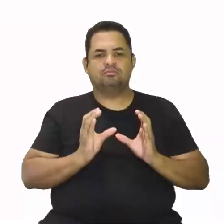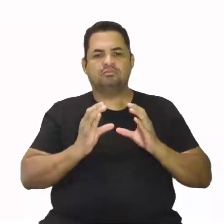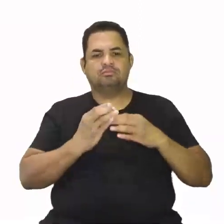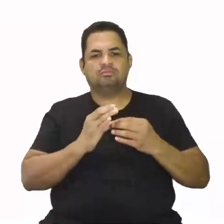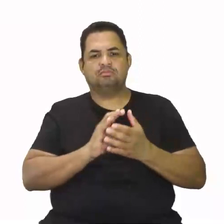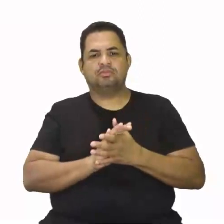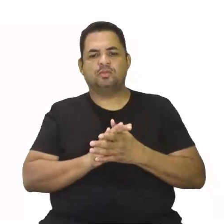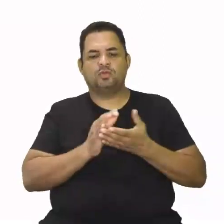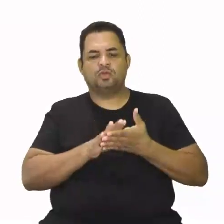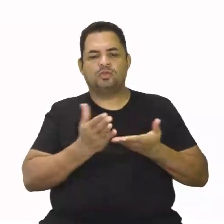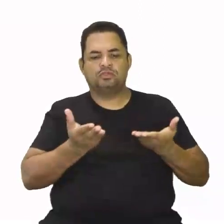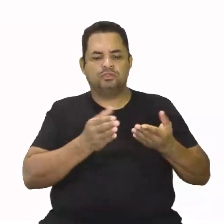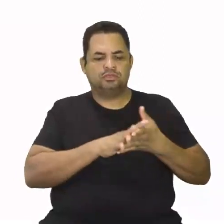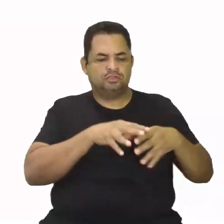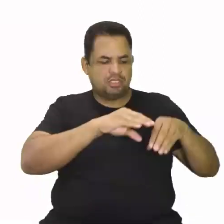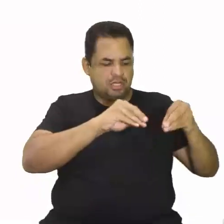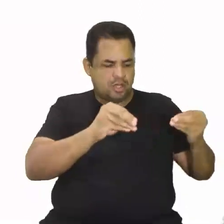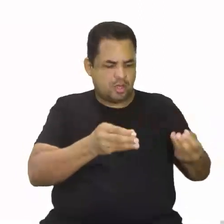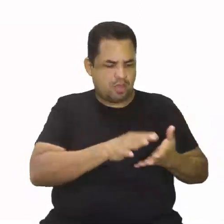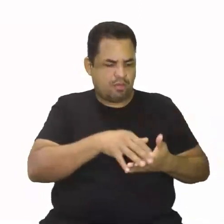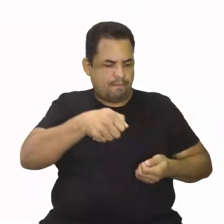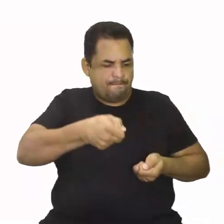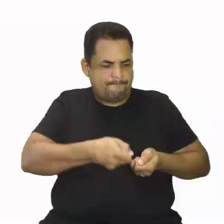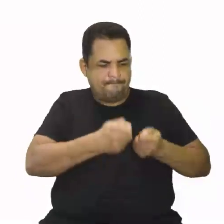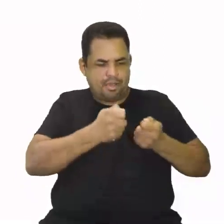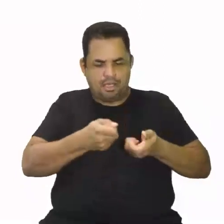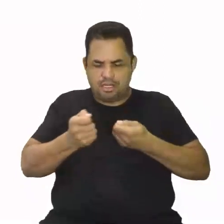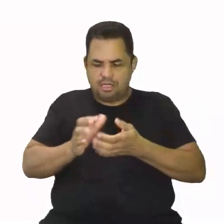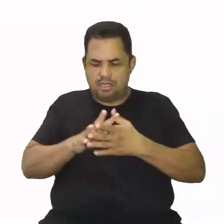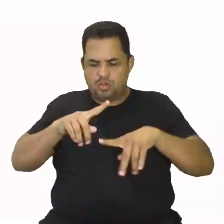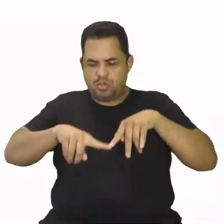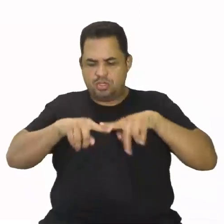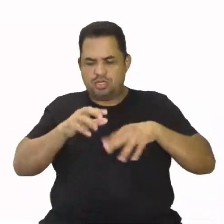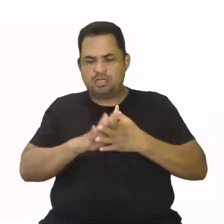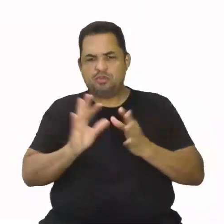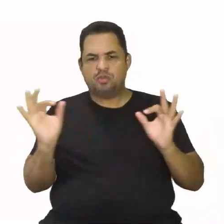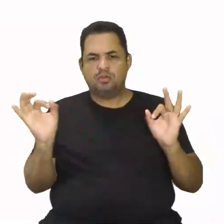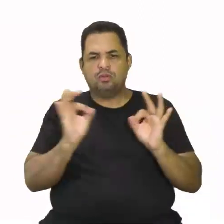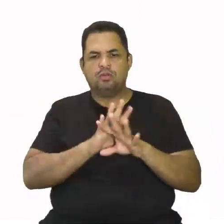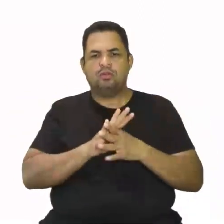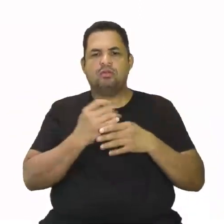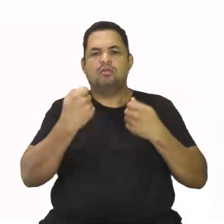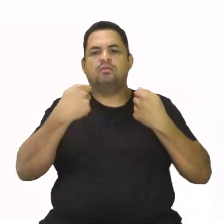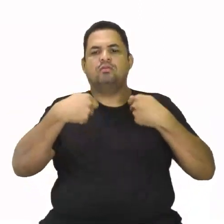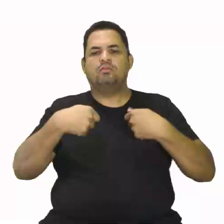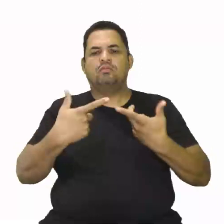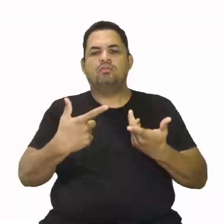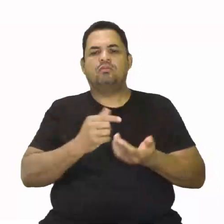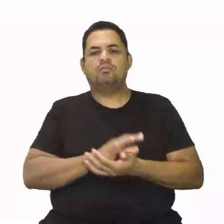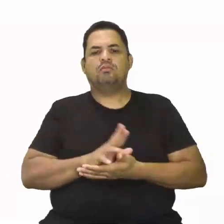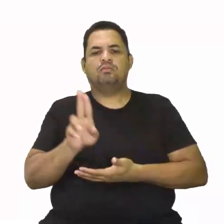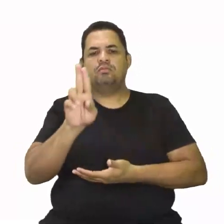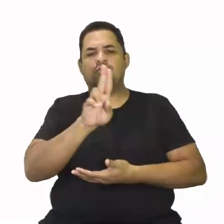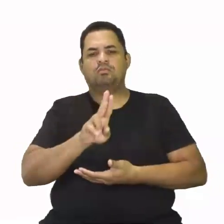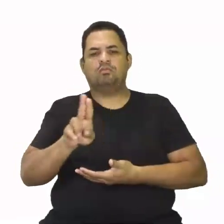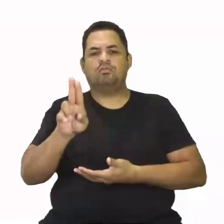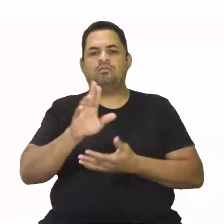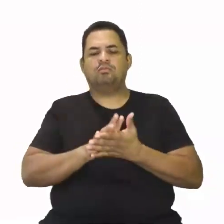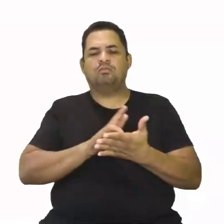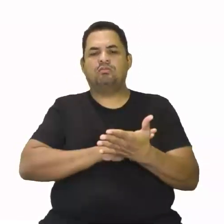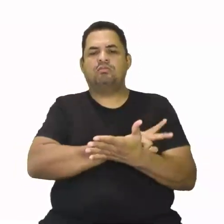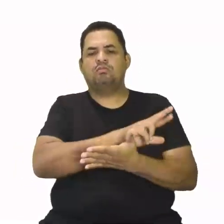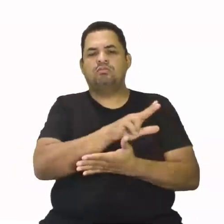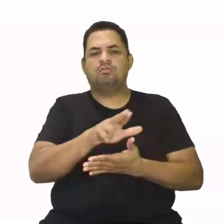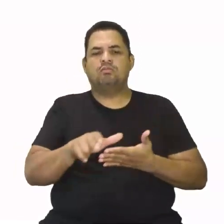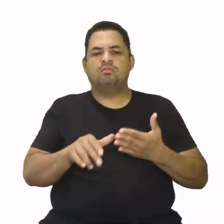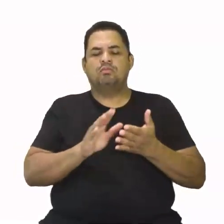de panelas, de vasilhas, de utensílios completos, pode usar ali de